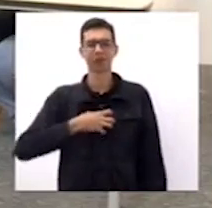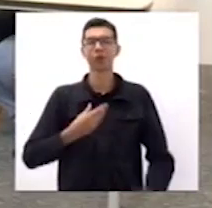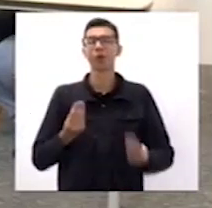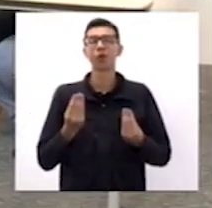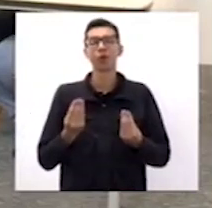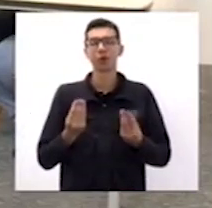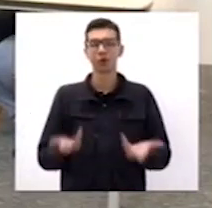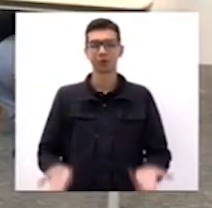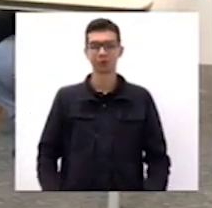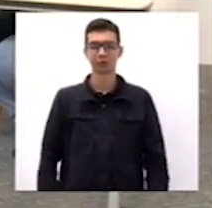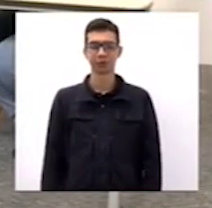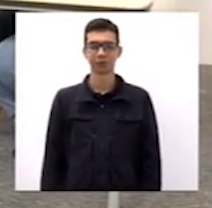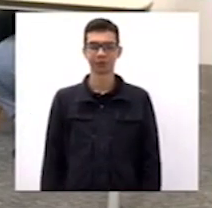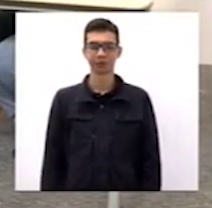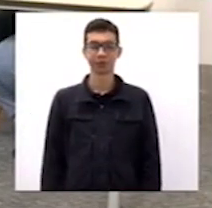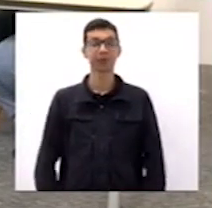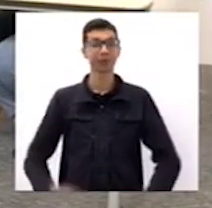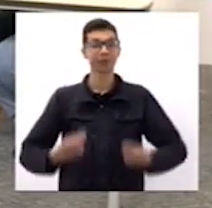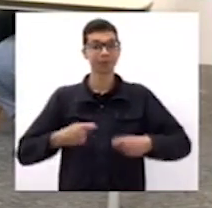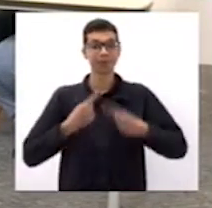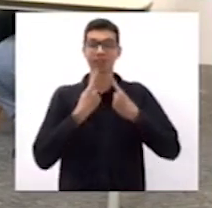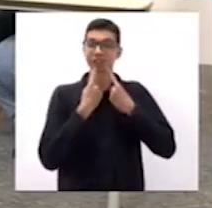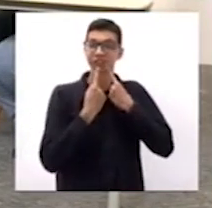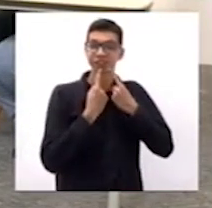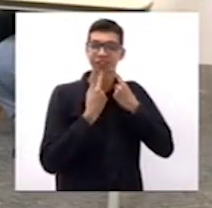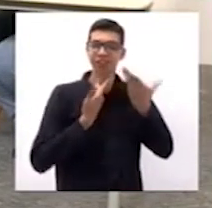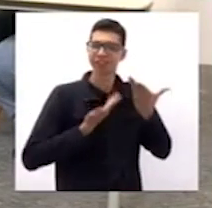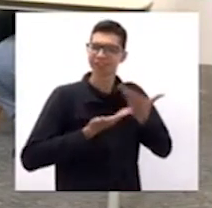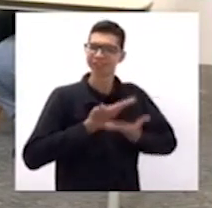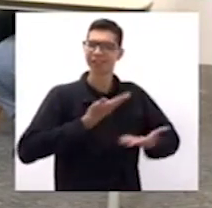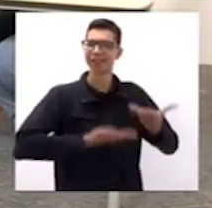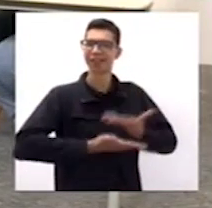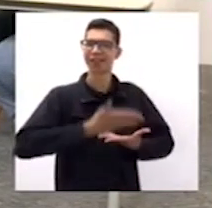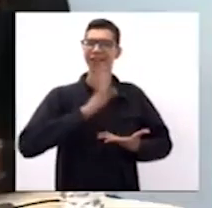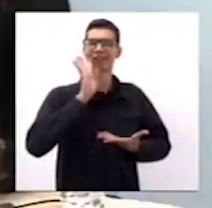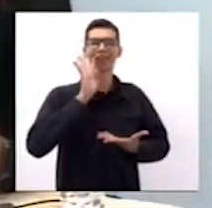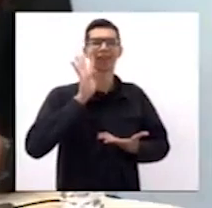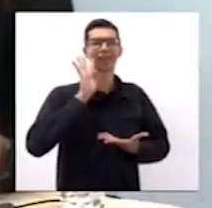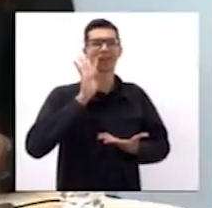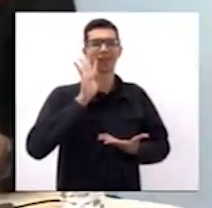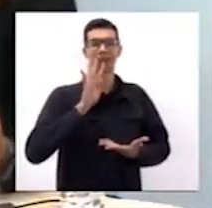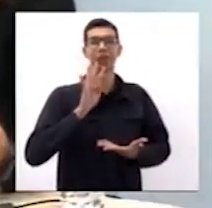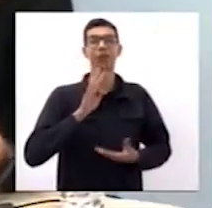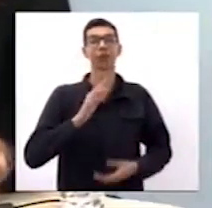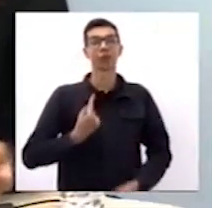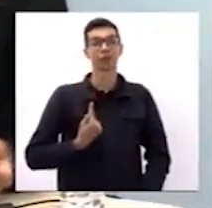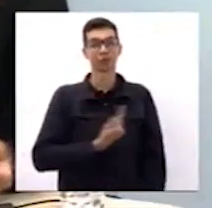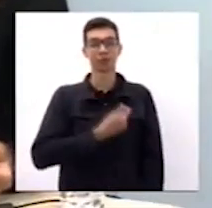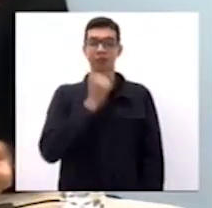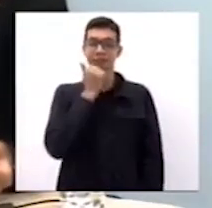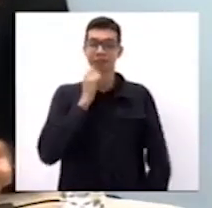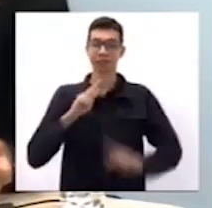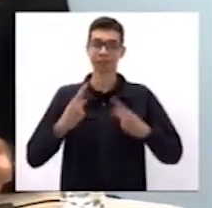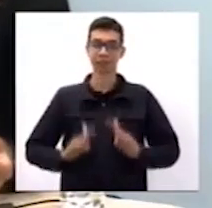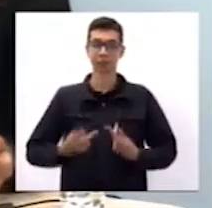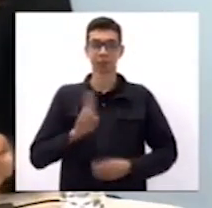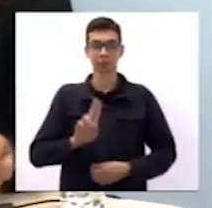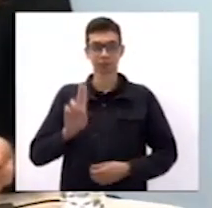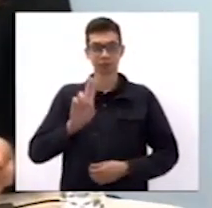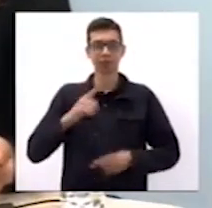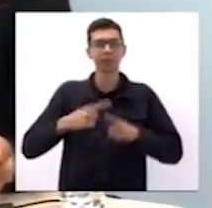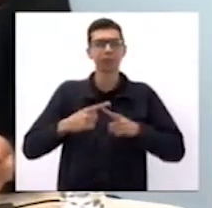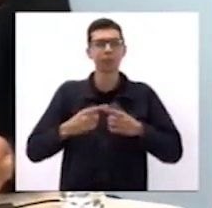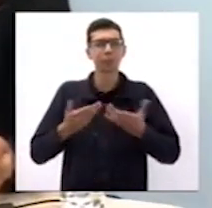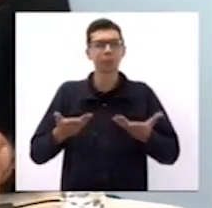bem dinâmica, né? Para nós da área de ciências humanas. Por quê? A gente consegue colocar ali para o nosso aluno